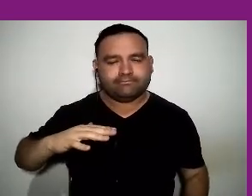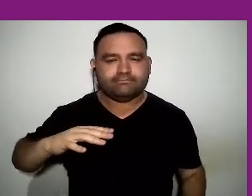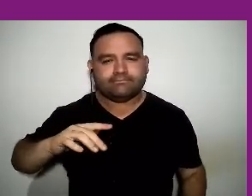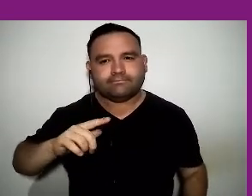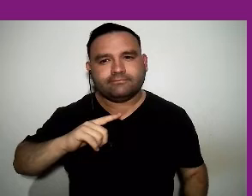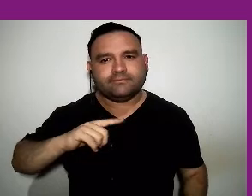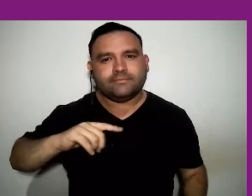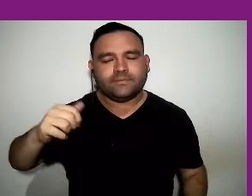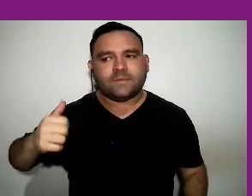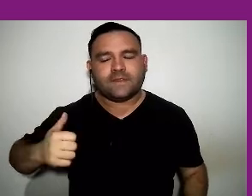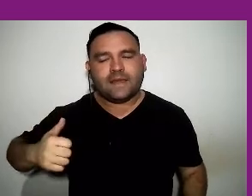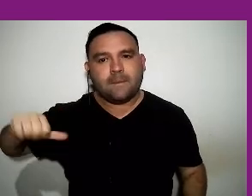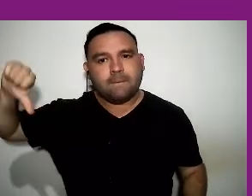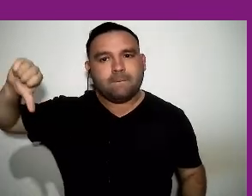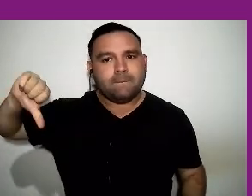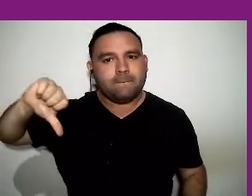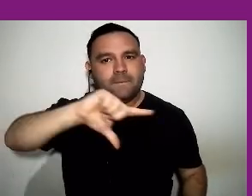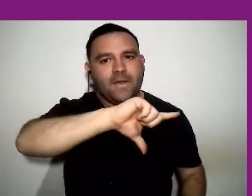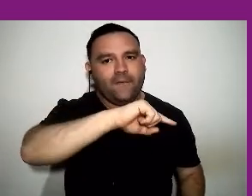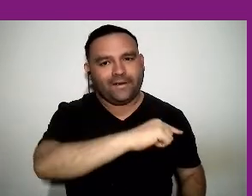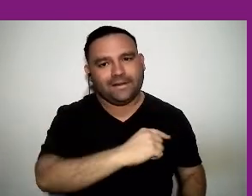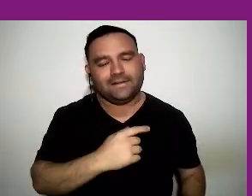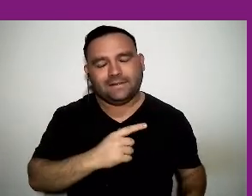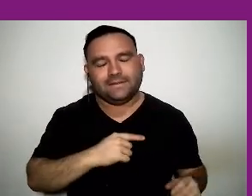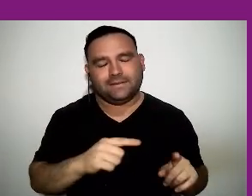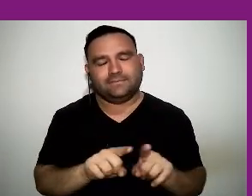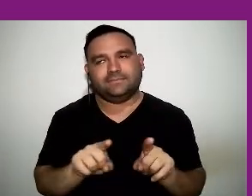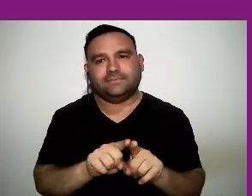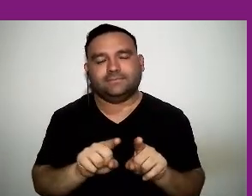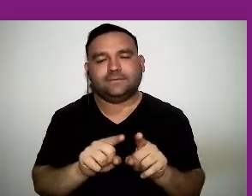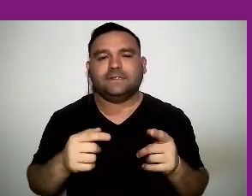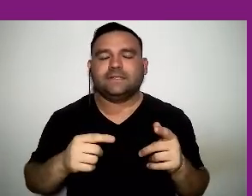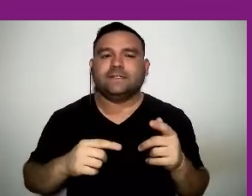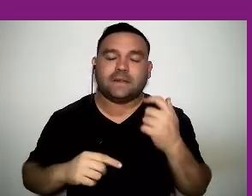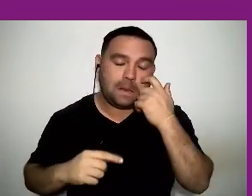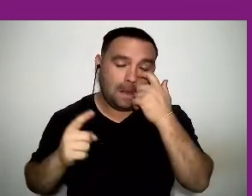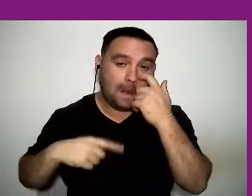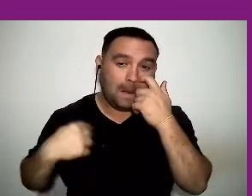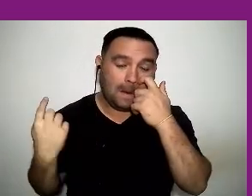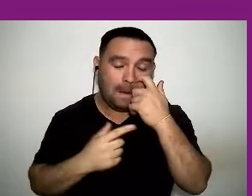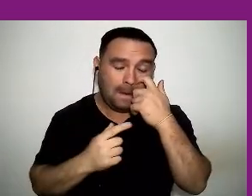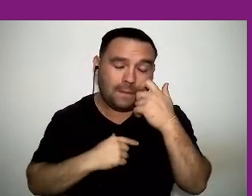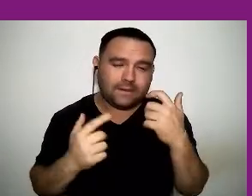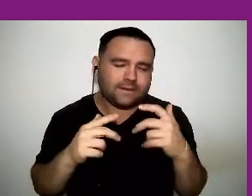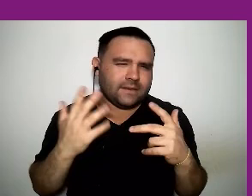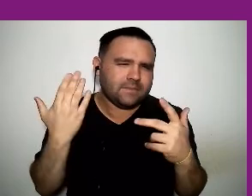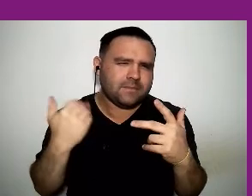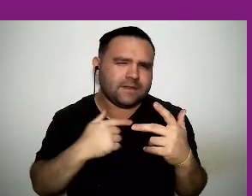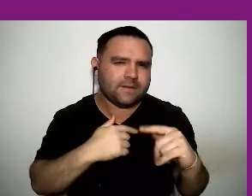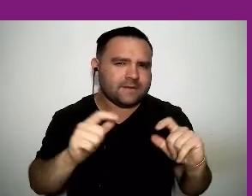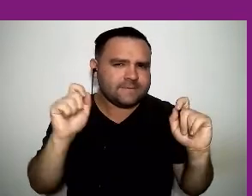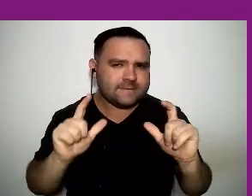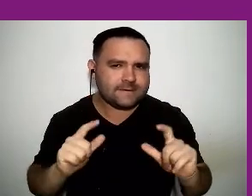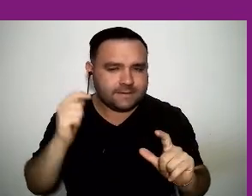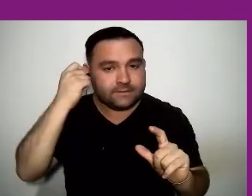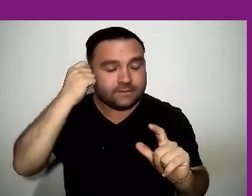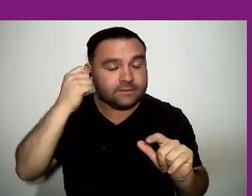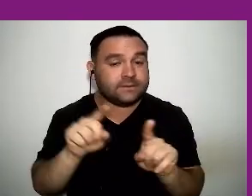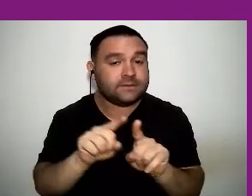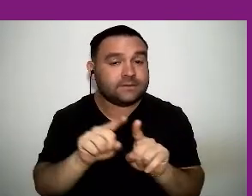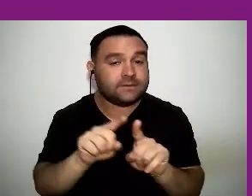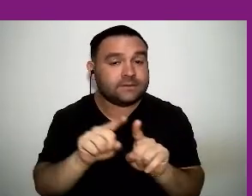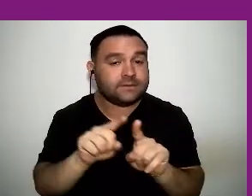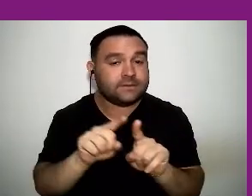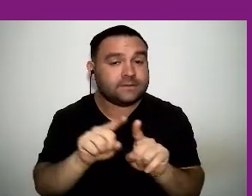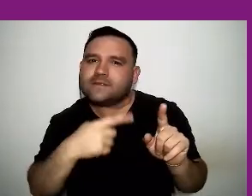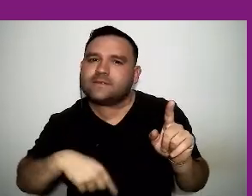significativamente pior do que os pacientes que ficaram com a PIP alta, e isso chamou bastante atenção na época e guiou muito do